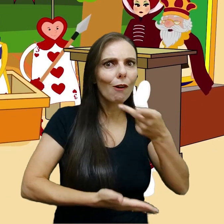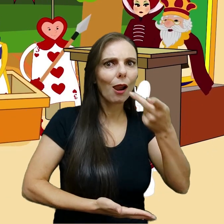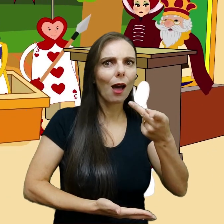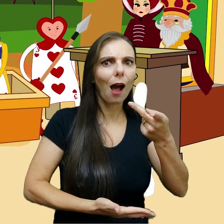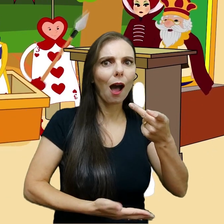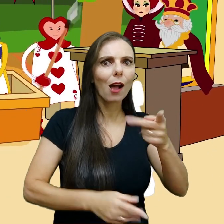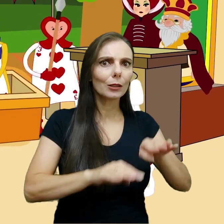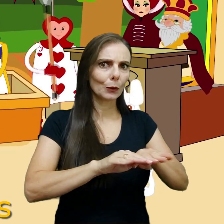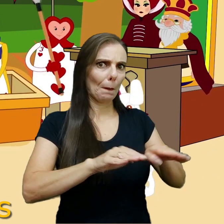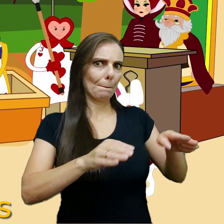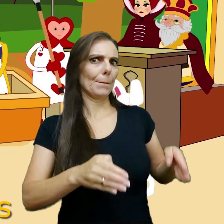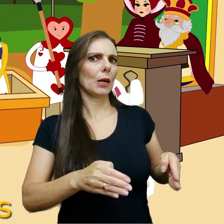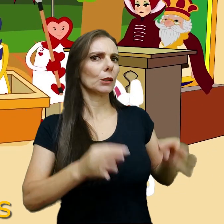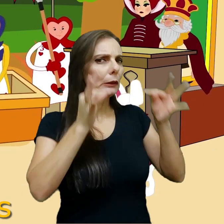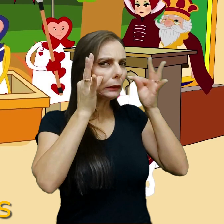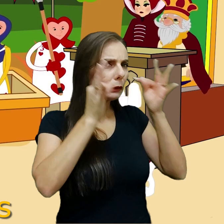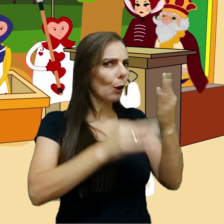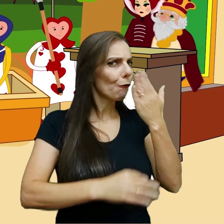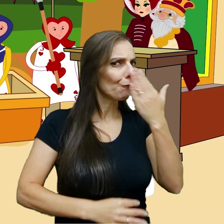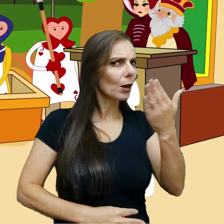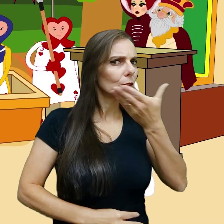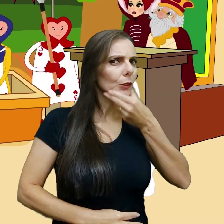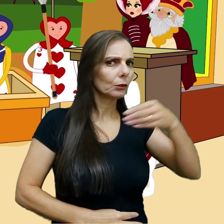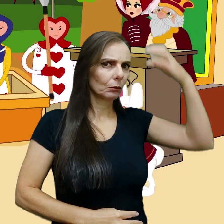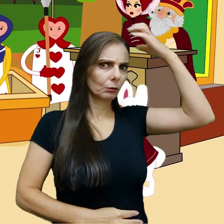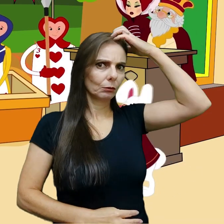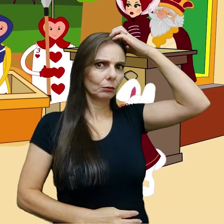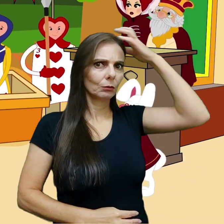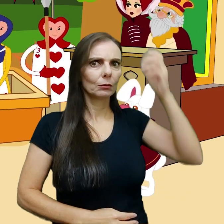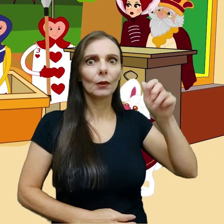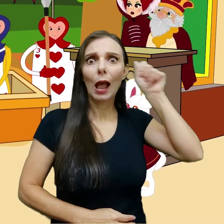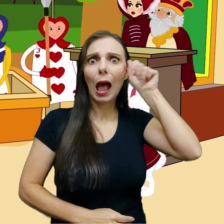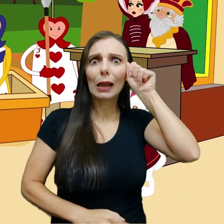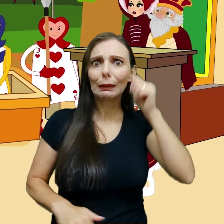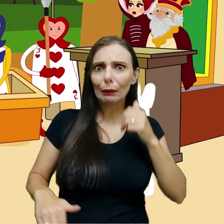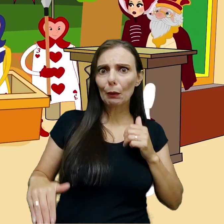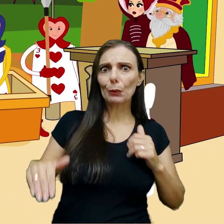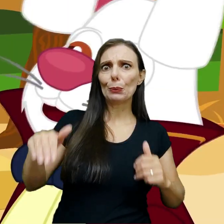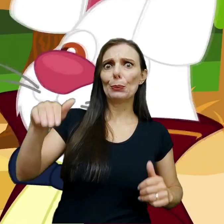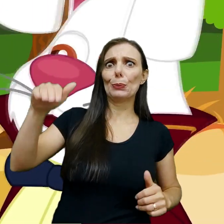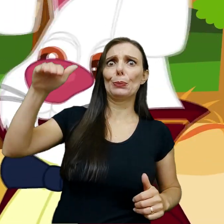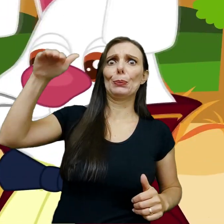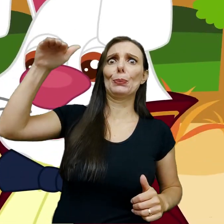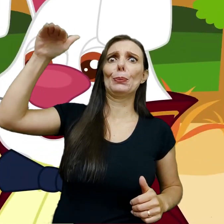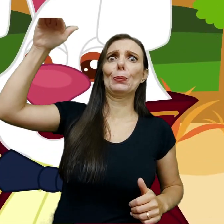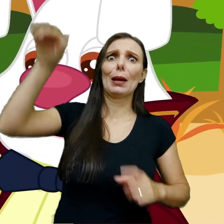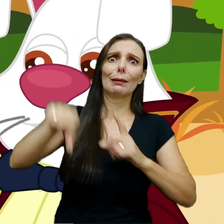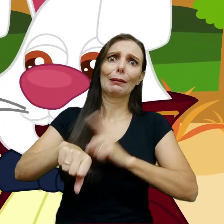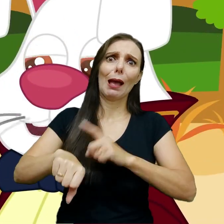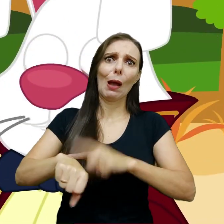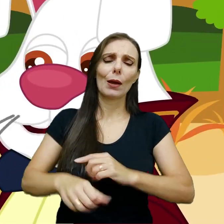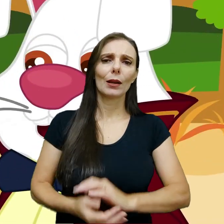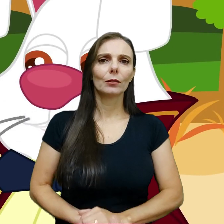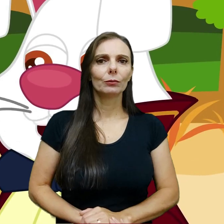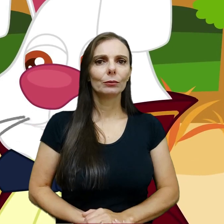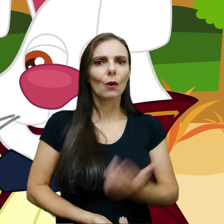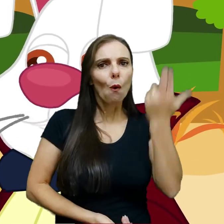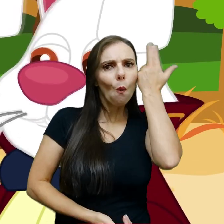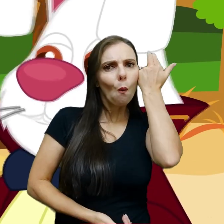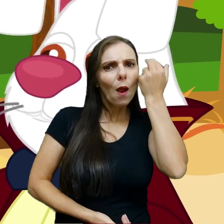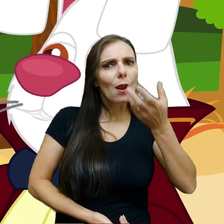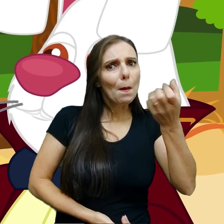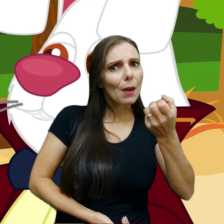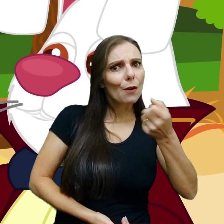Maluco começou a falar no banco das testemunhas na frente do rei, Alice de repente começou a crescer. O Coelho